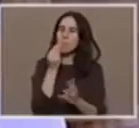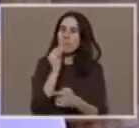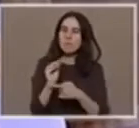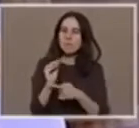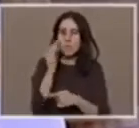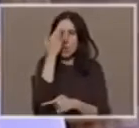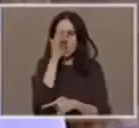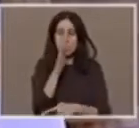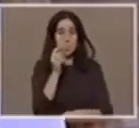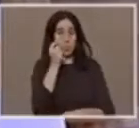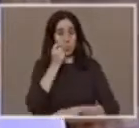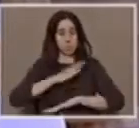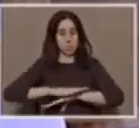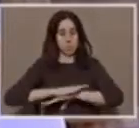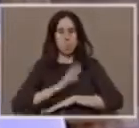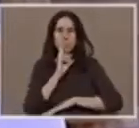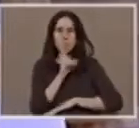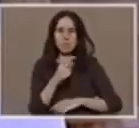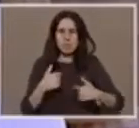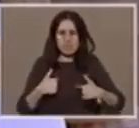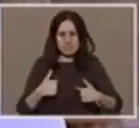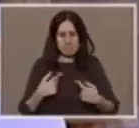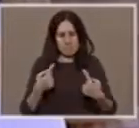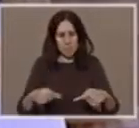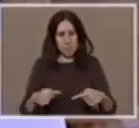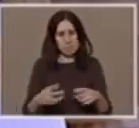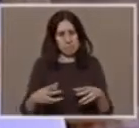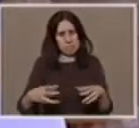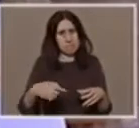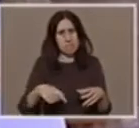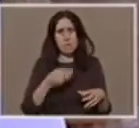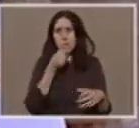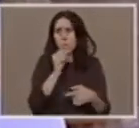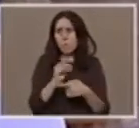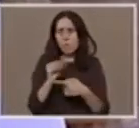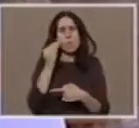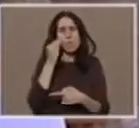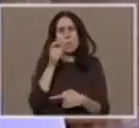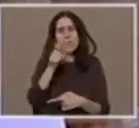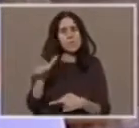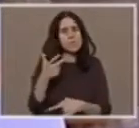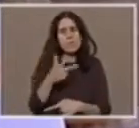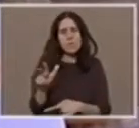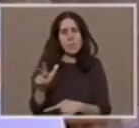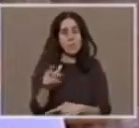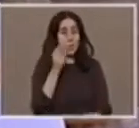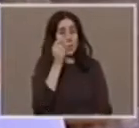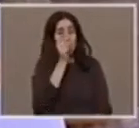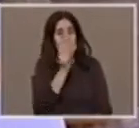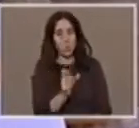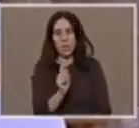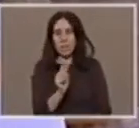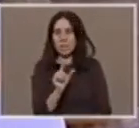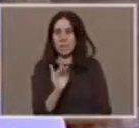respondeu: como posso com isto de dar de comer a 100 pessoas? Eliseu